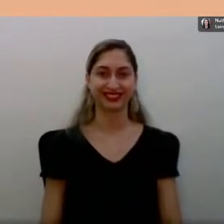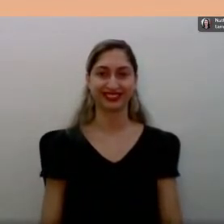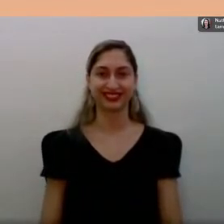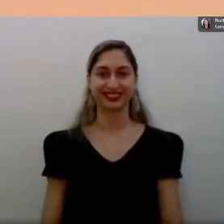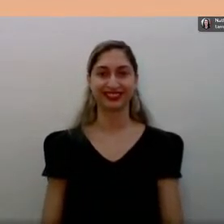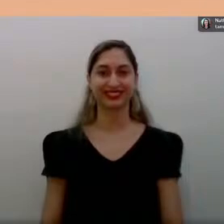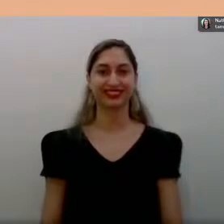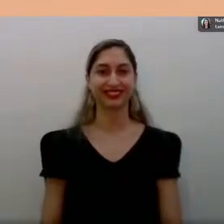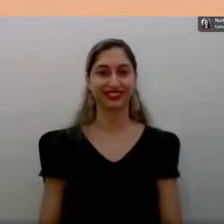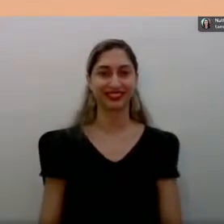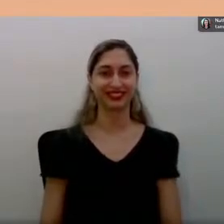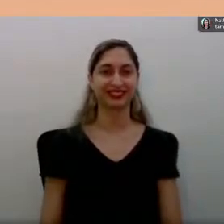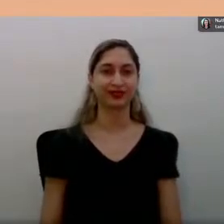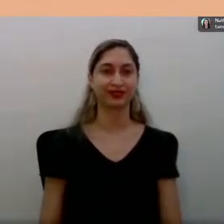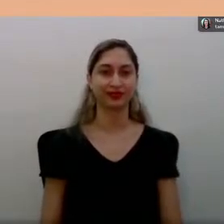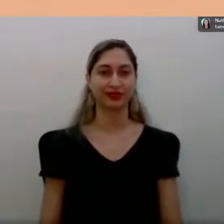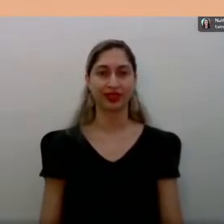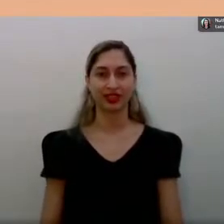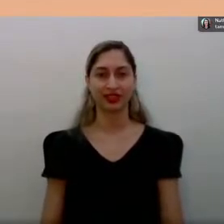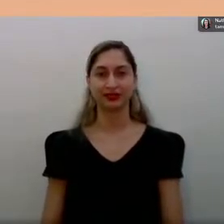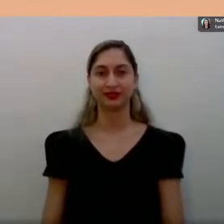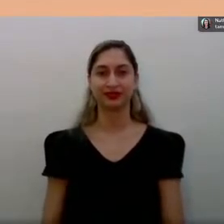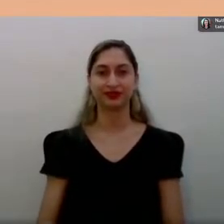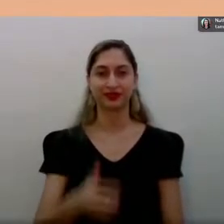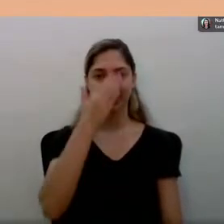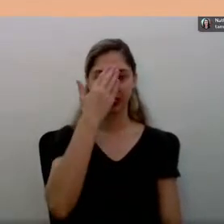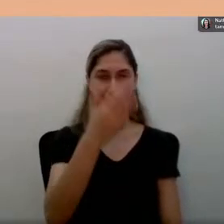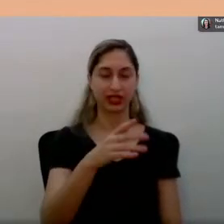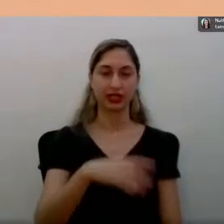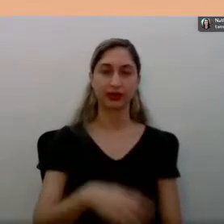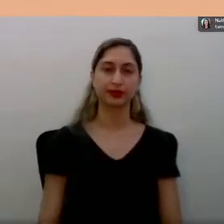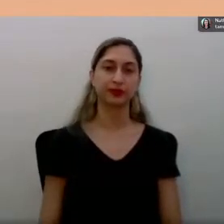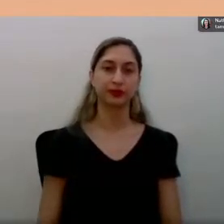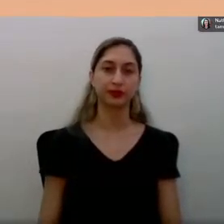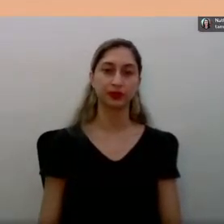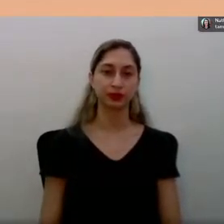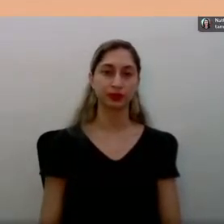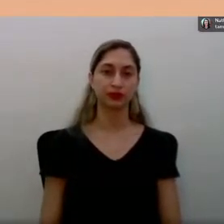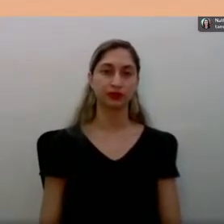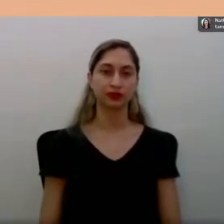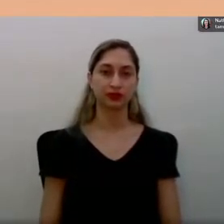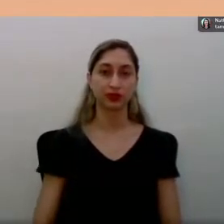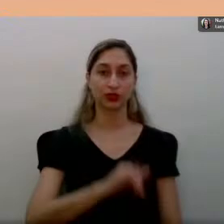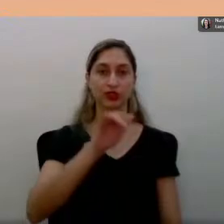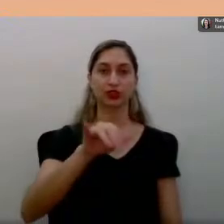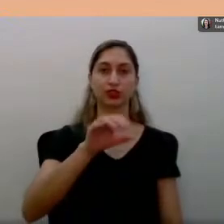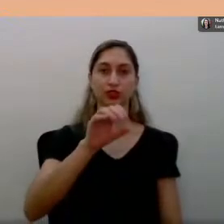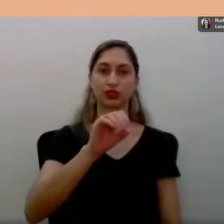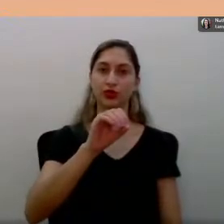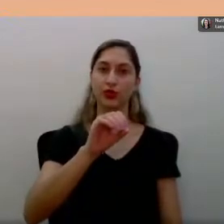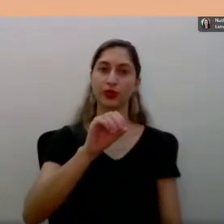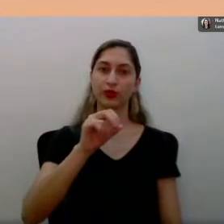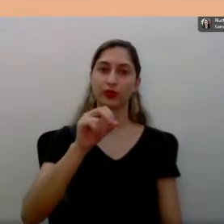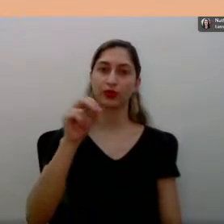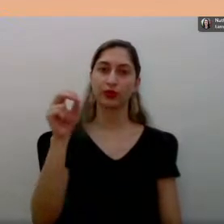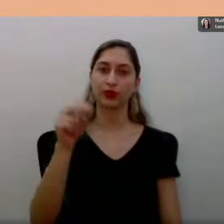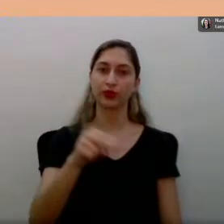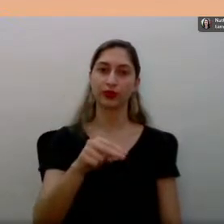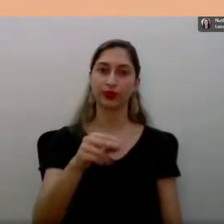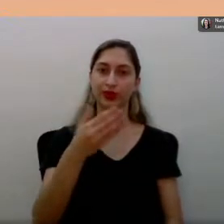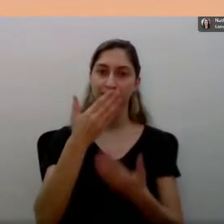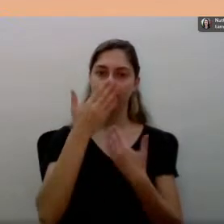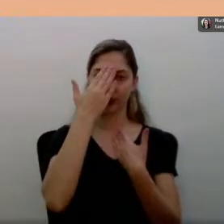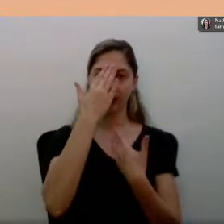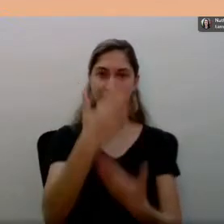comentário do Leonardo muito bom Bruna obrigado viu e o João aqui tá vendo que o João tá participando aqui também abraços John